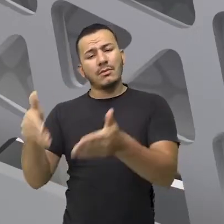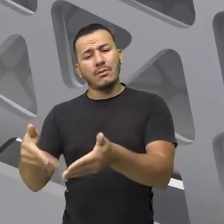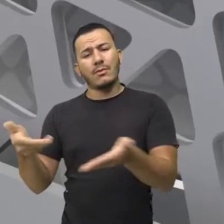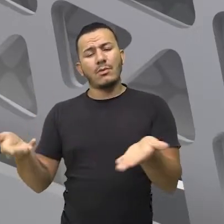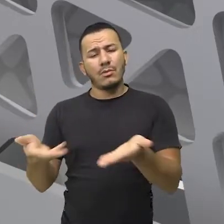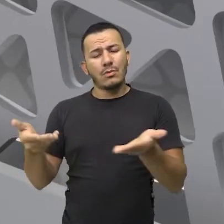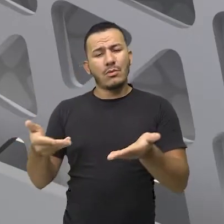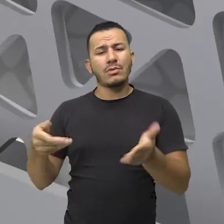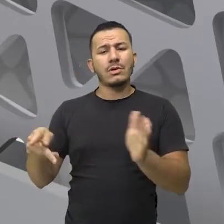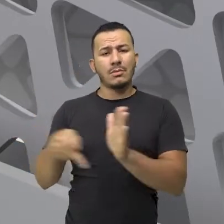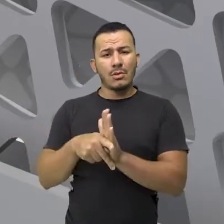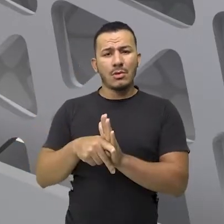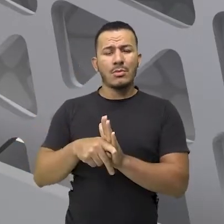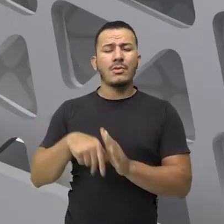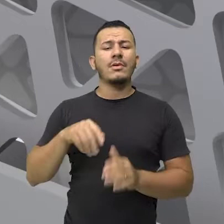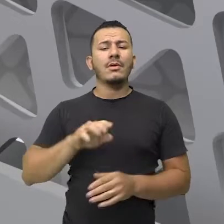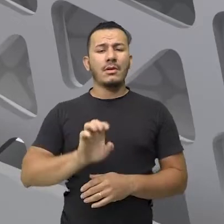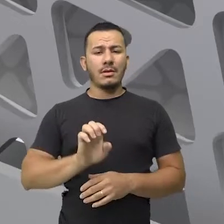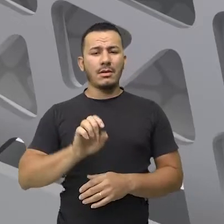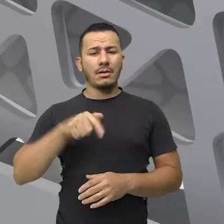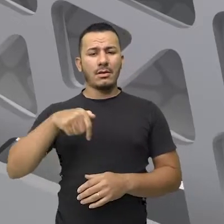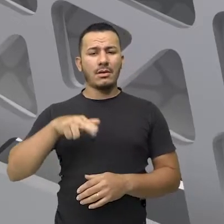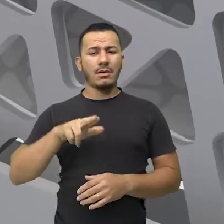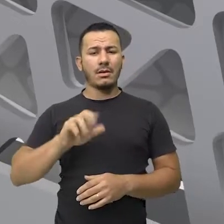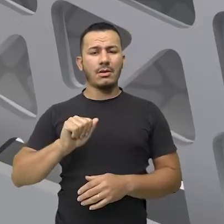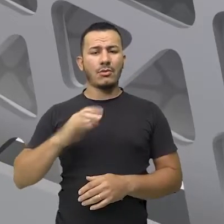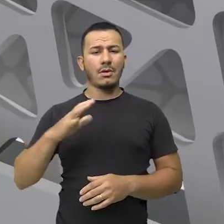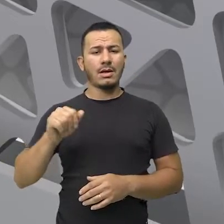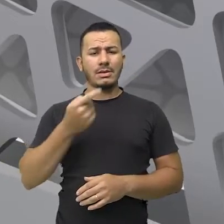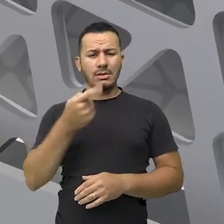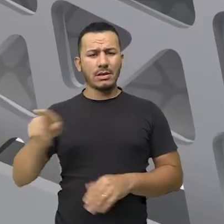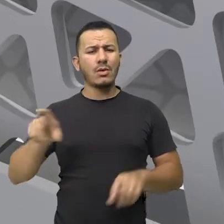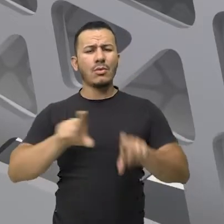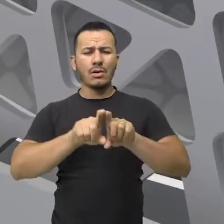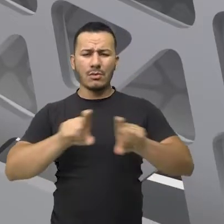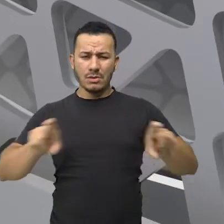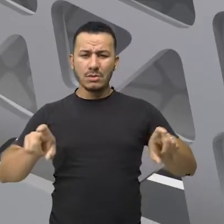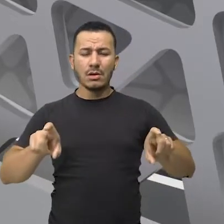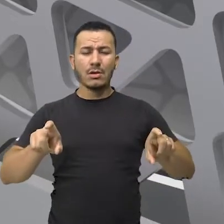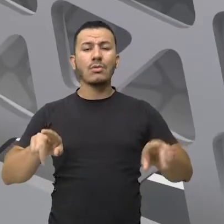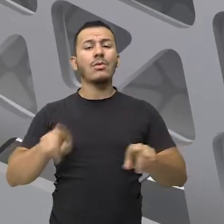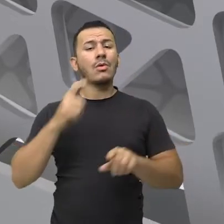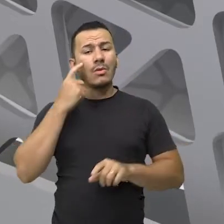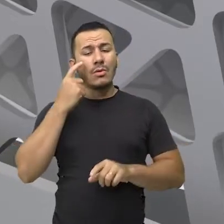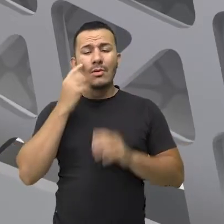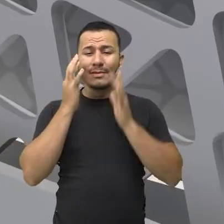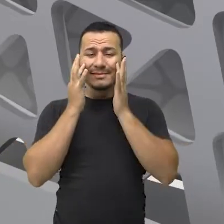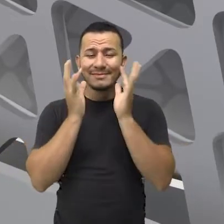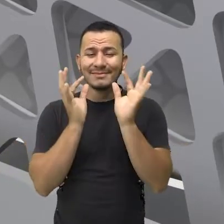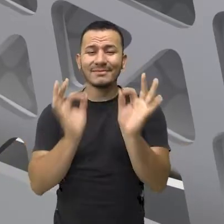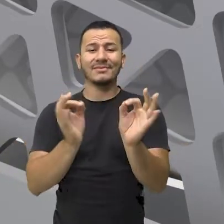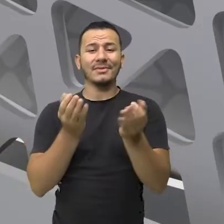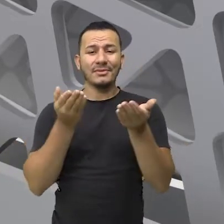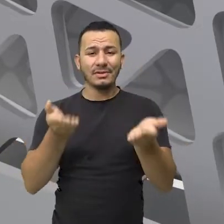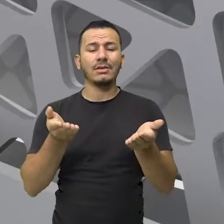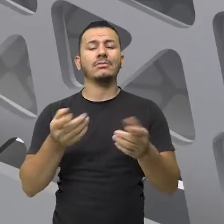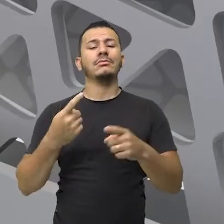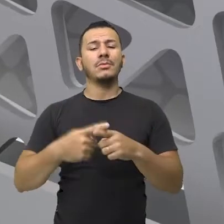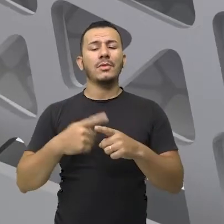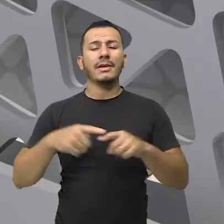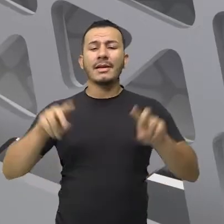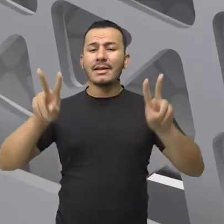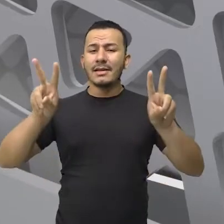especialmente de equações, tá legal? E fica esperto aí do outro lado, porque esse assunto ele